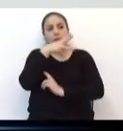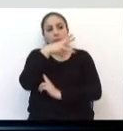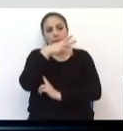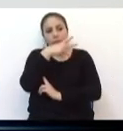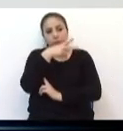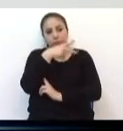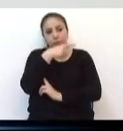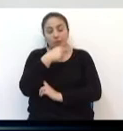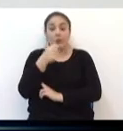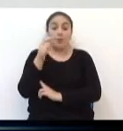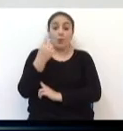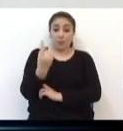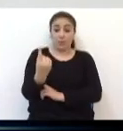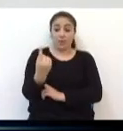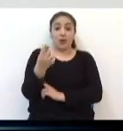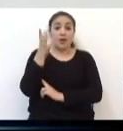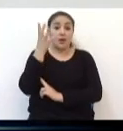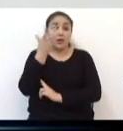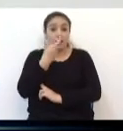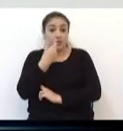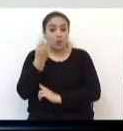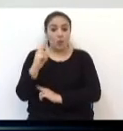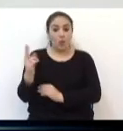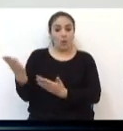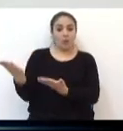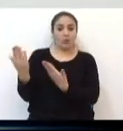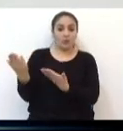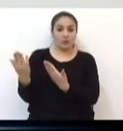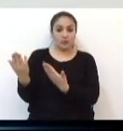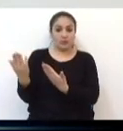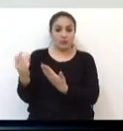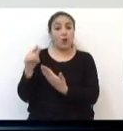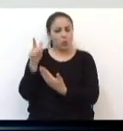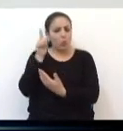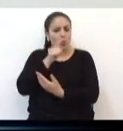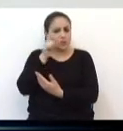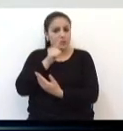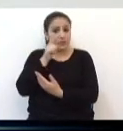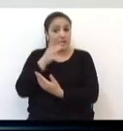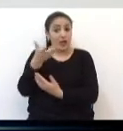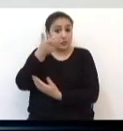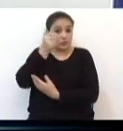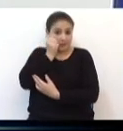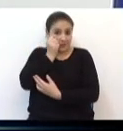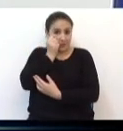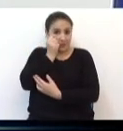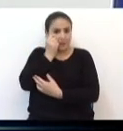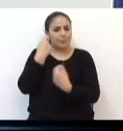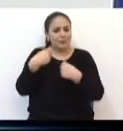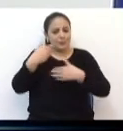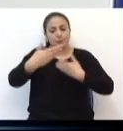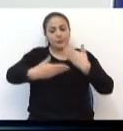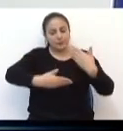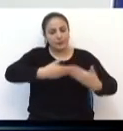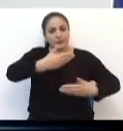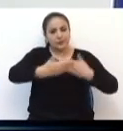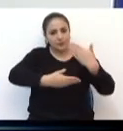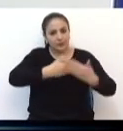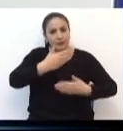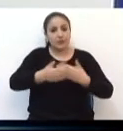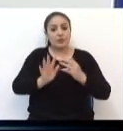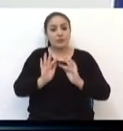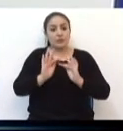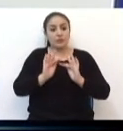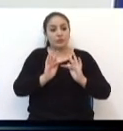Porque para que uma criança ou adolescente se torne um sujeito apto a ser adotado, também existe todo um procedimento que